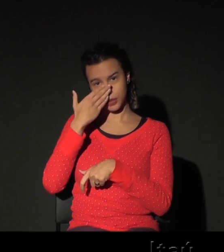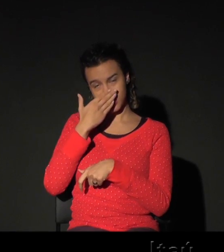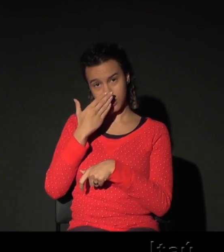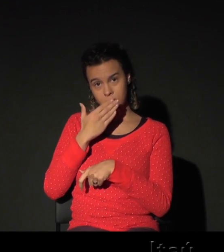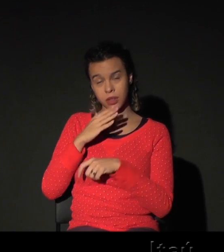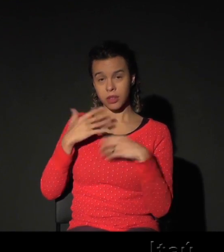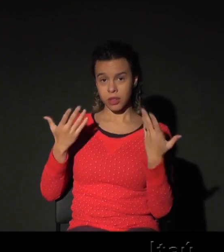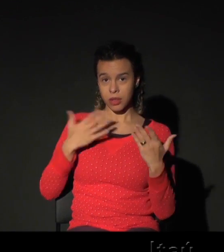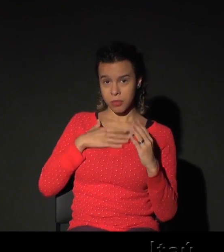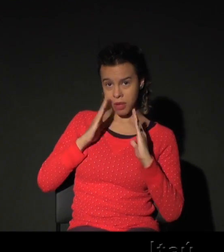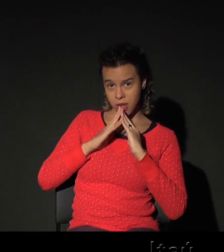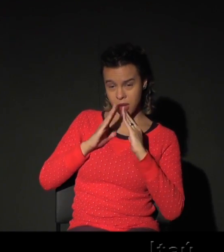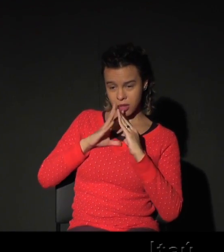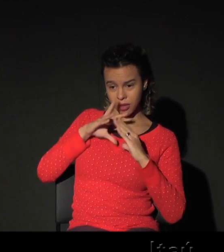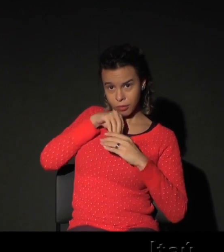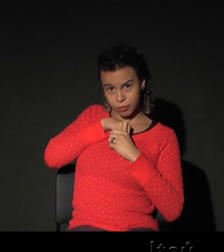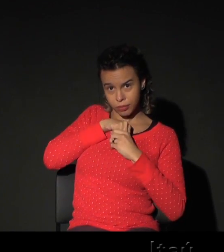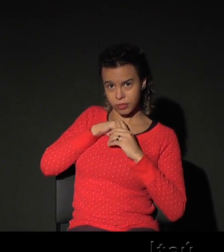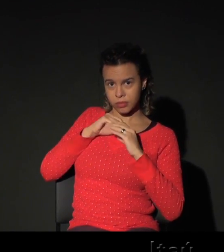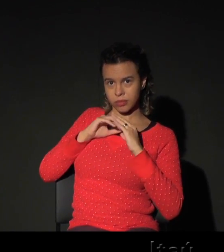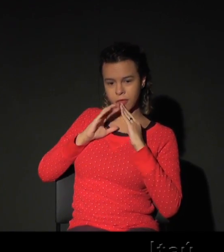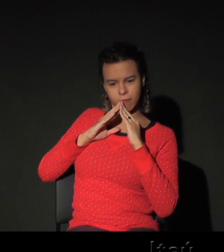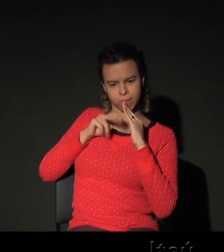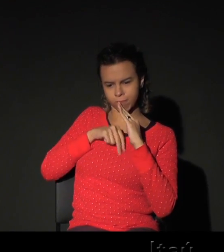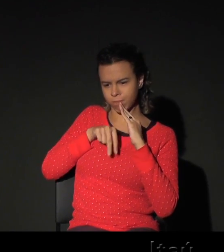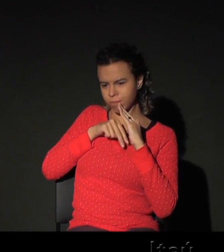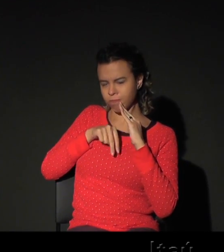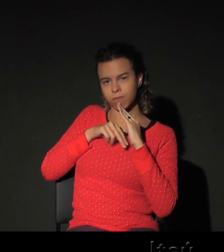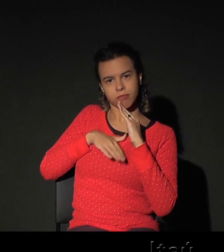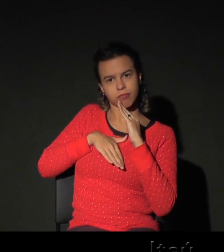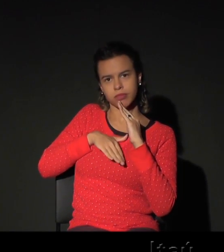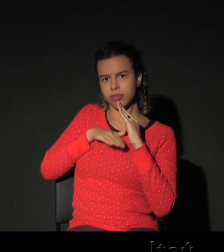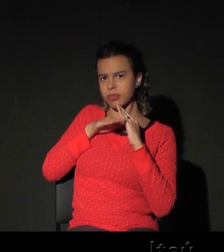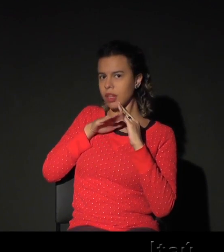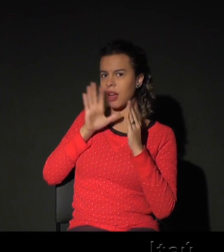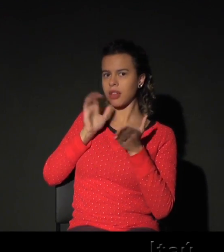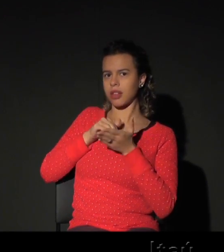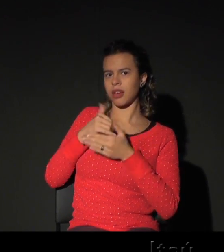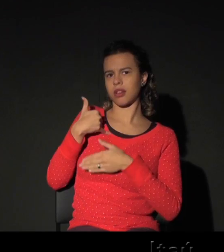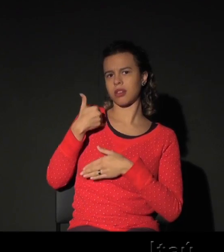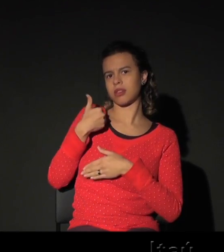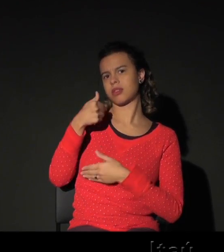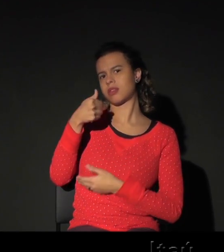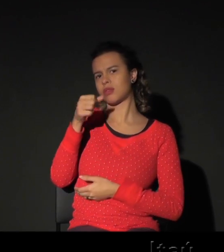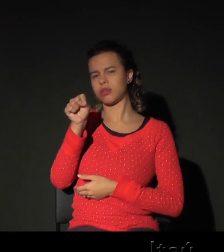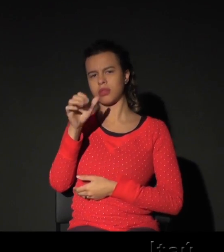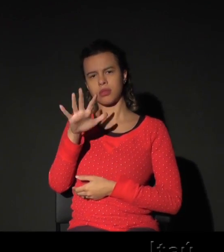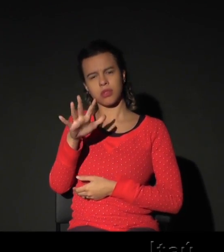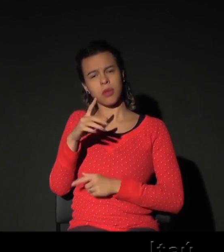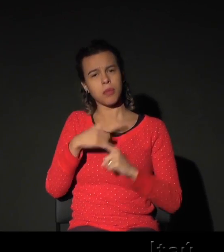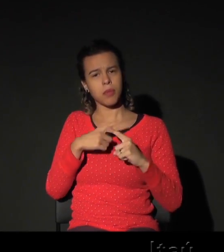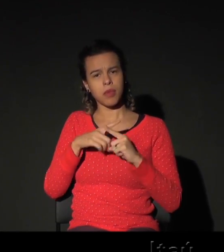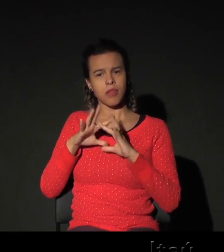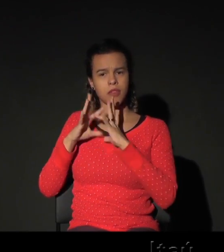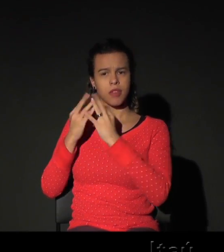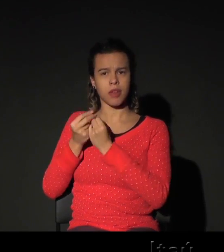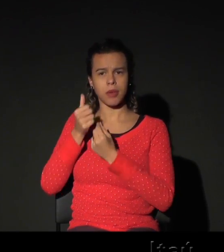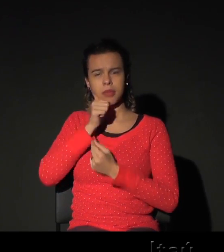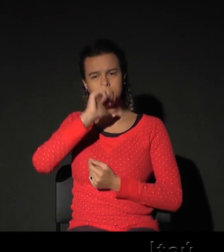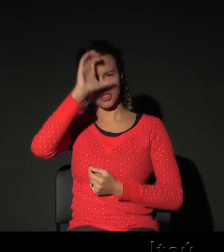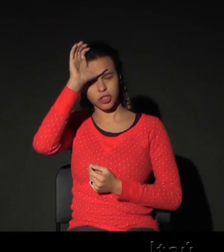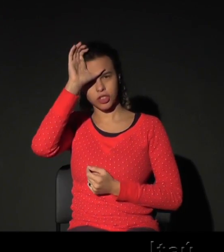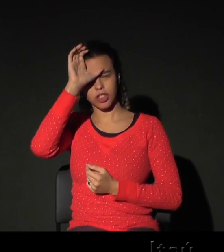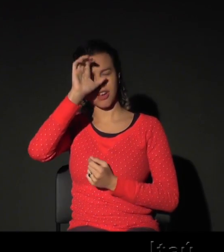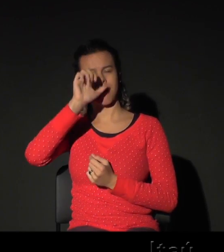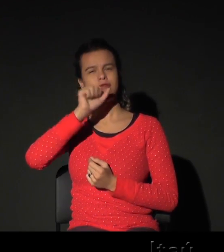de casa porque eu fui criada dentro de casa até os 7 8 anos porque a minha família as minhas tias